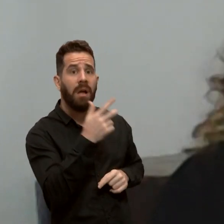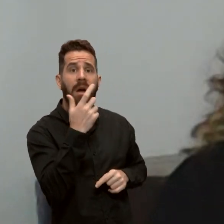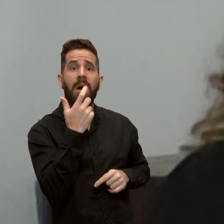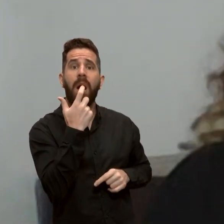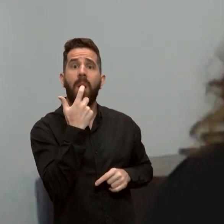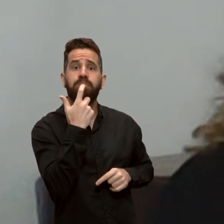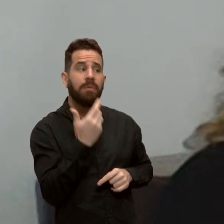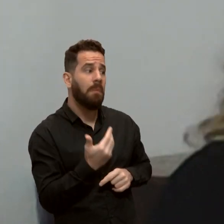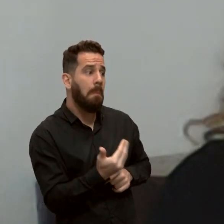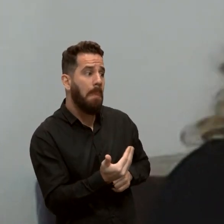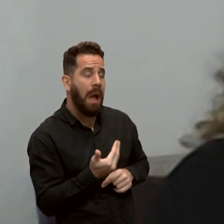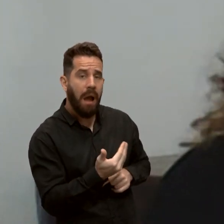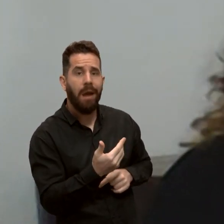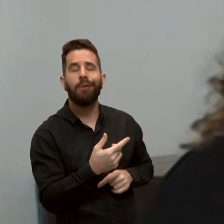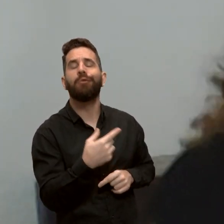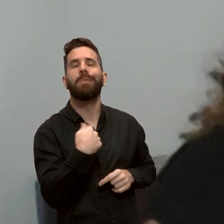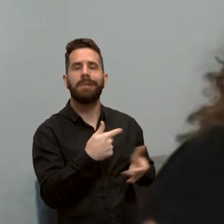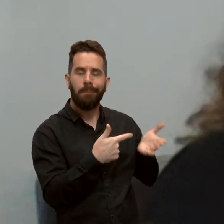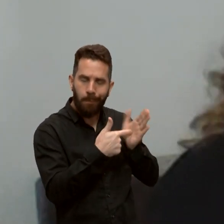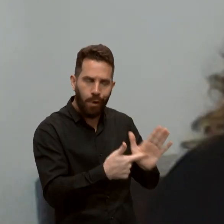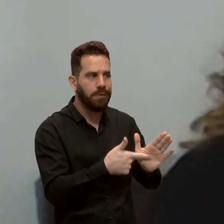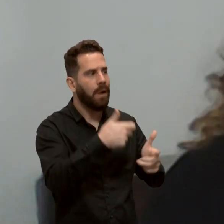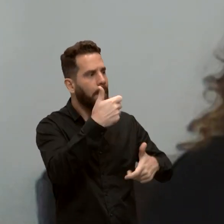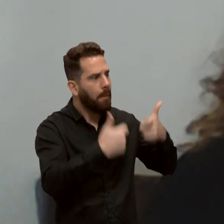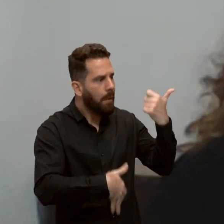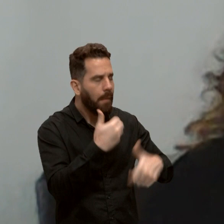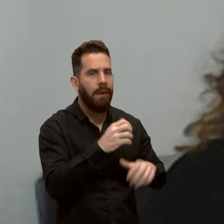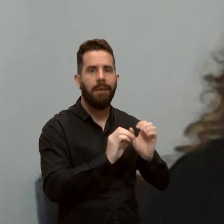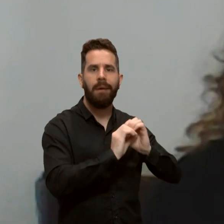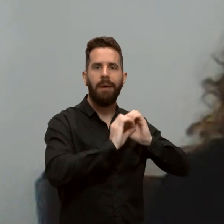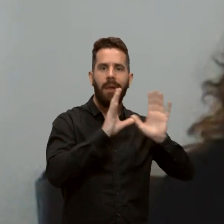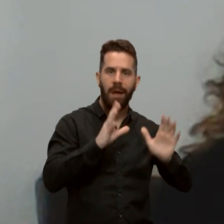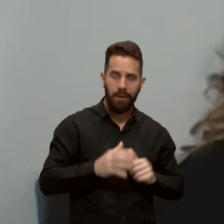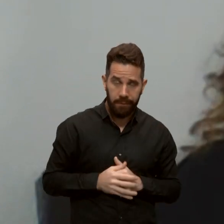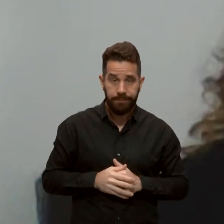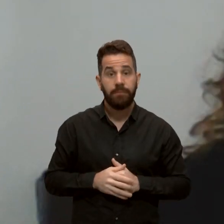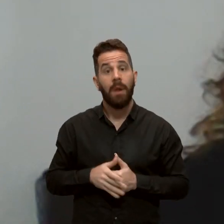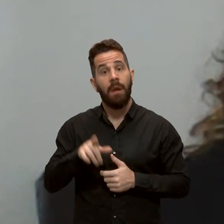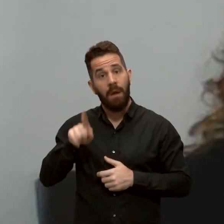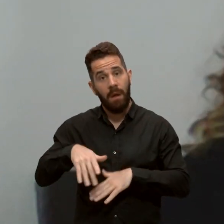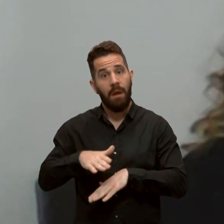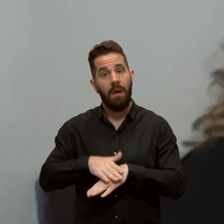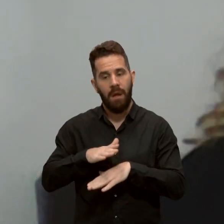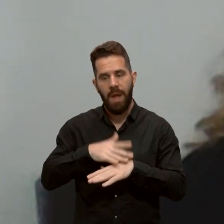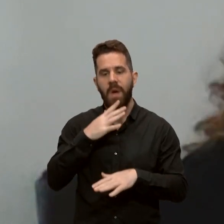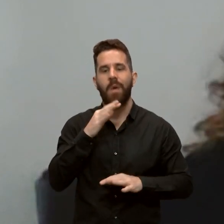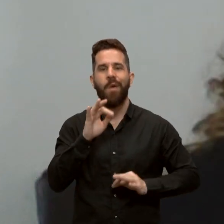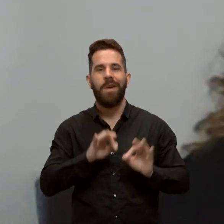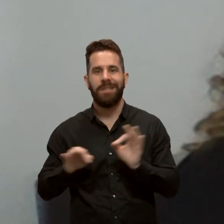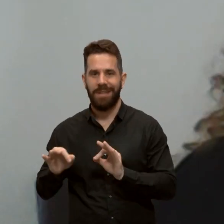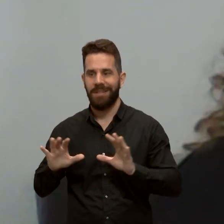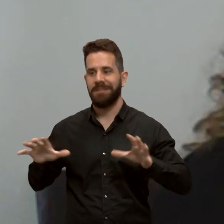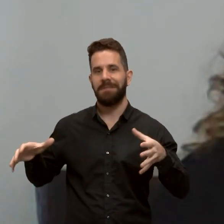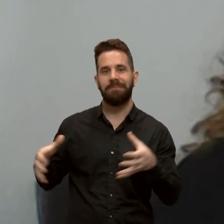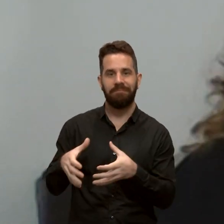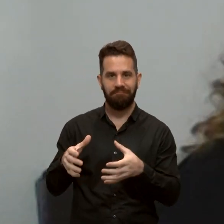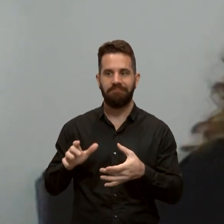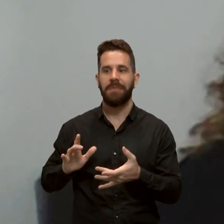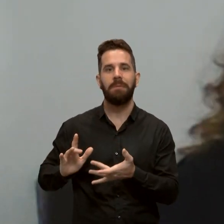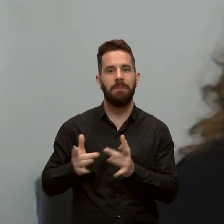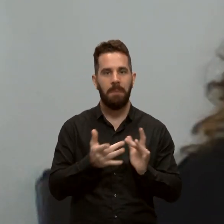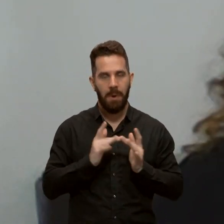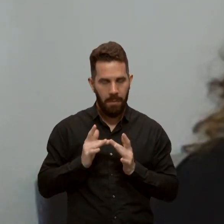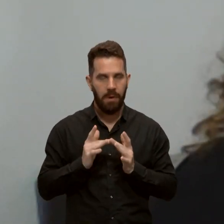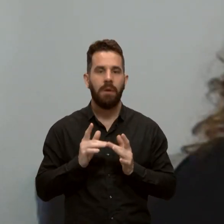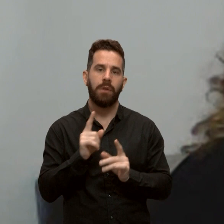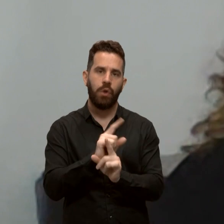mas esse é a natureza, né, da organização da sociedade, sobretudo dos modos como a gente se organiza como